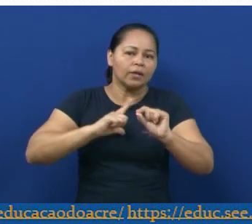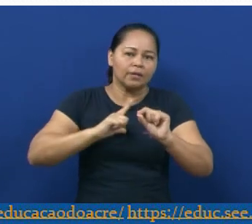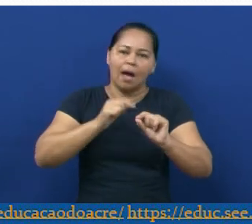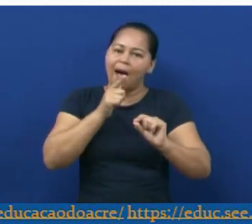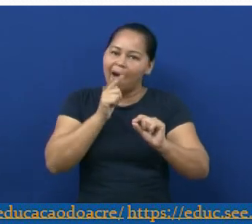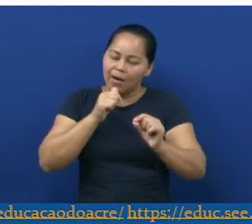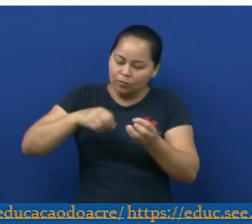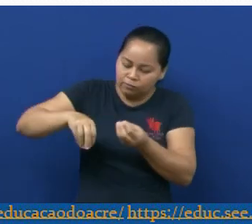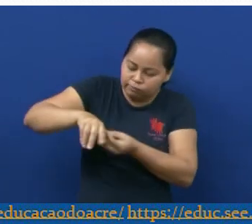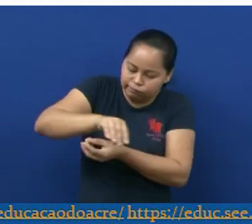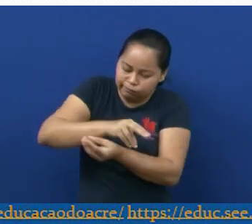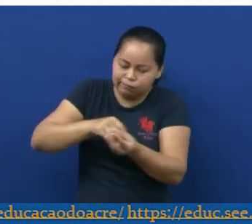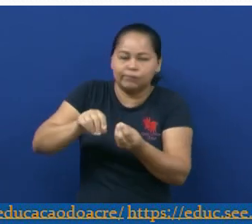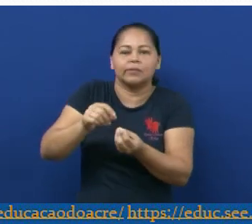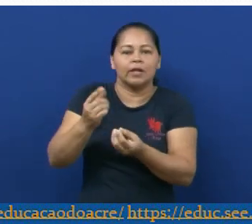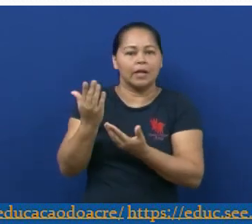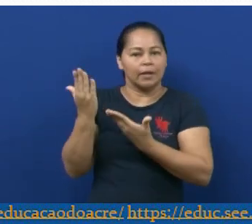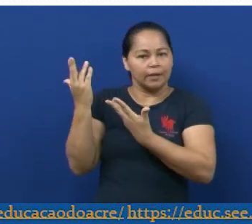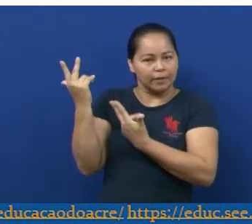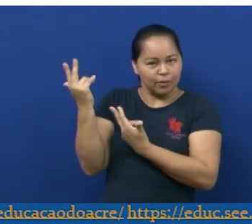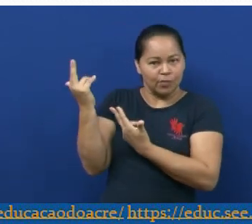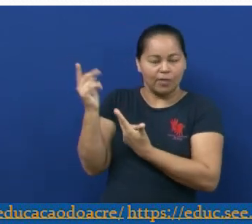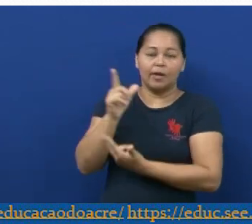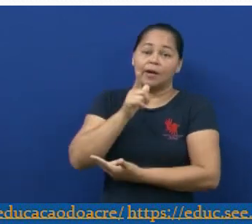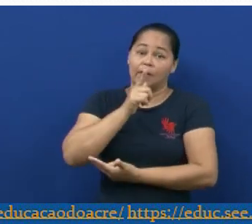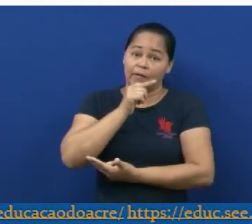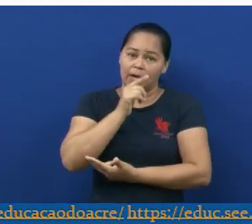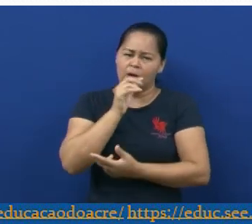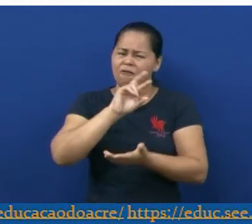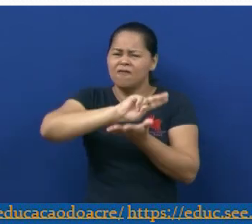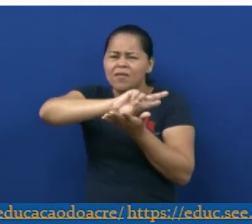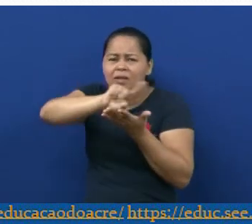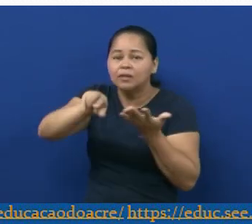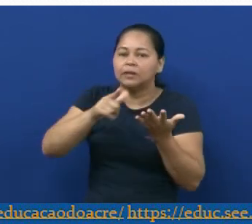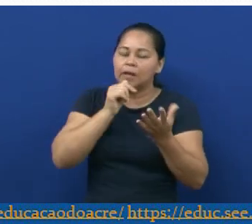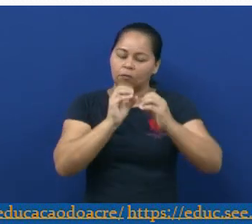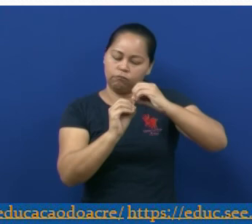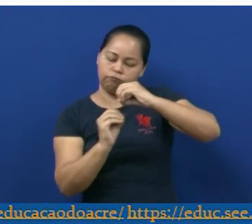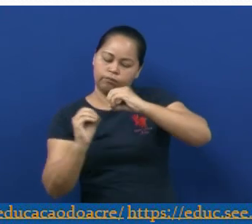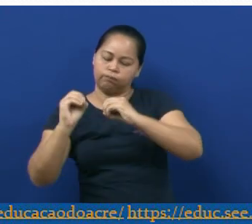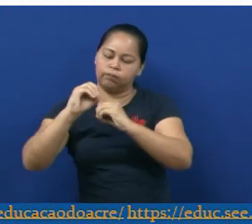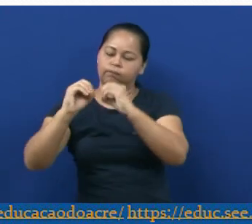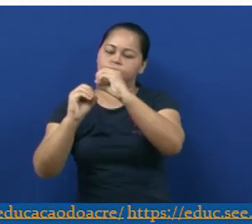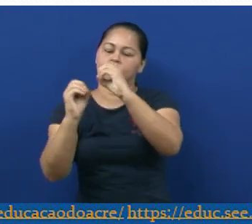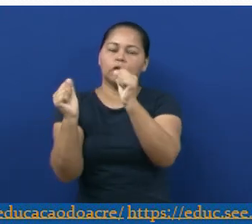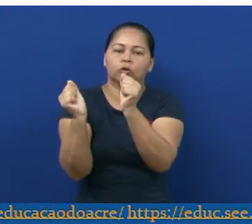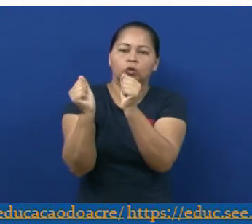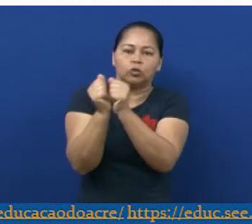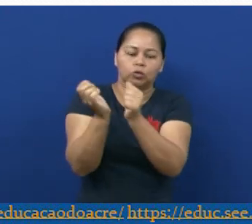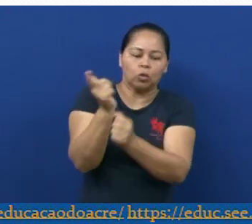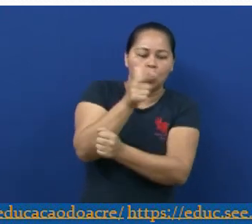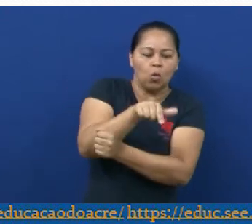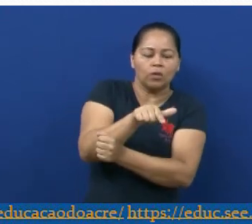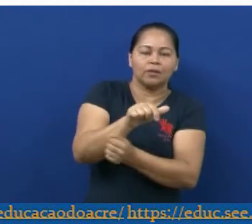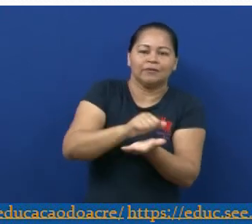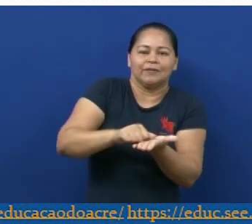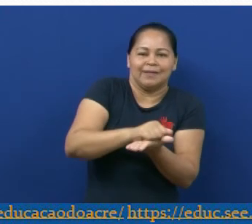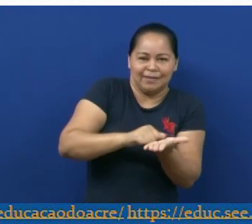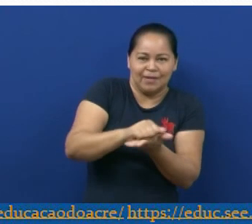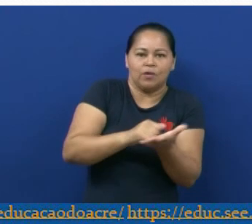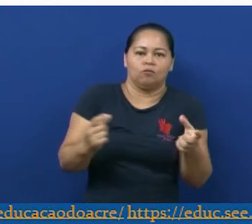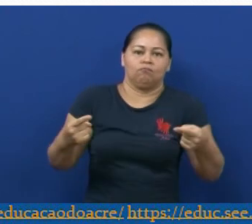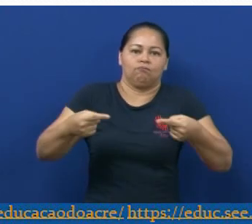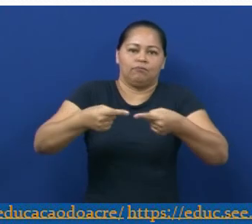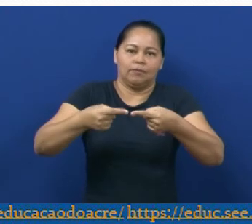água, como ilustra a imagem. Nós temos várias moléculas de água em volta, ligando aí com as moléculas do sabão.